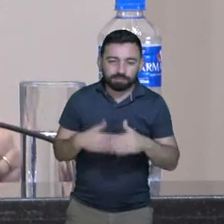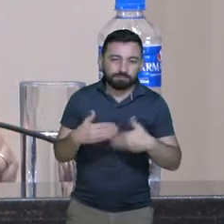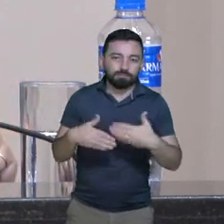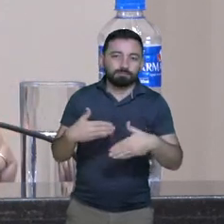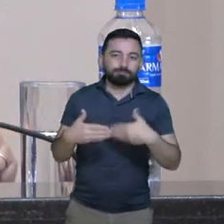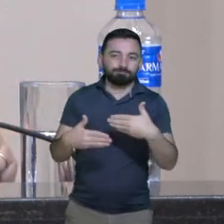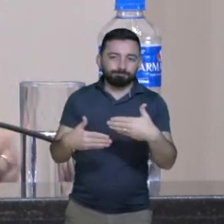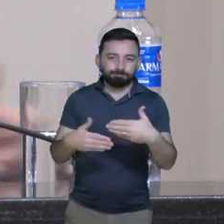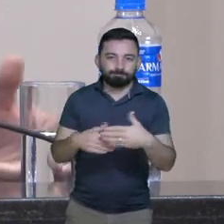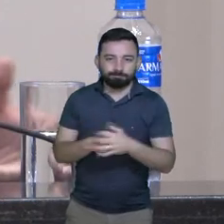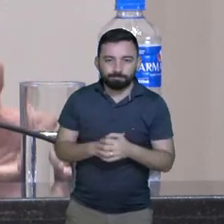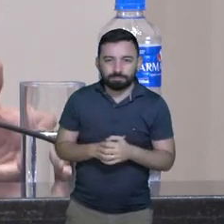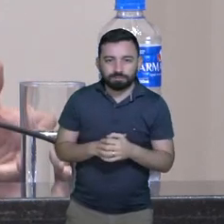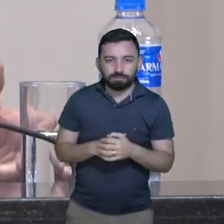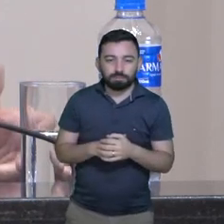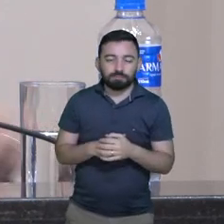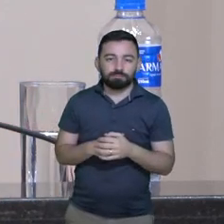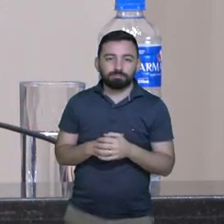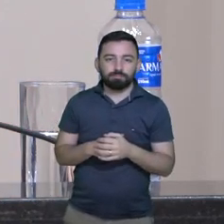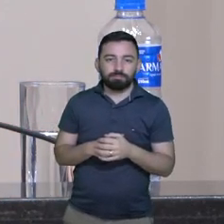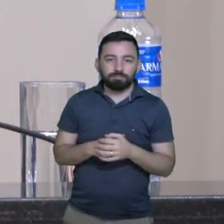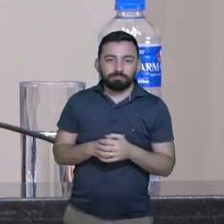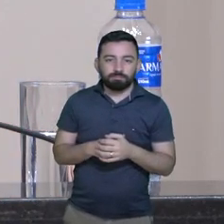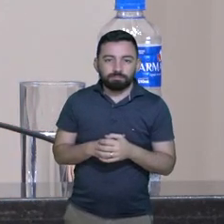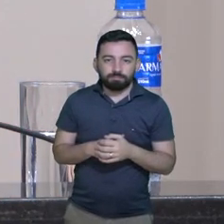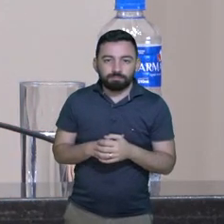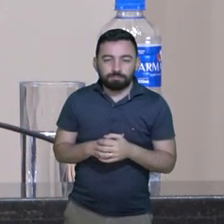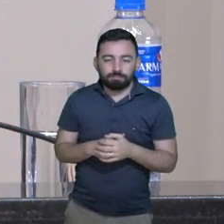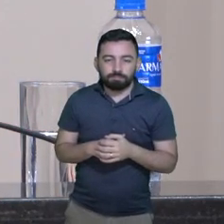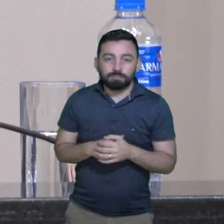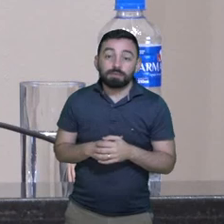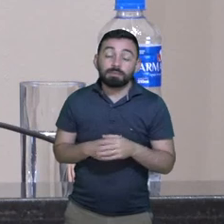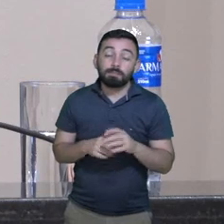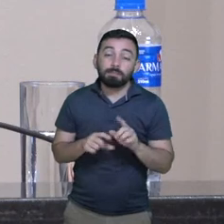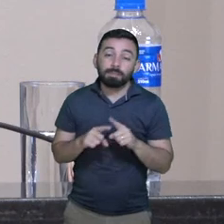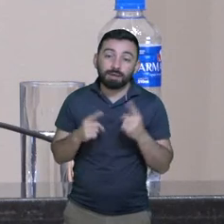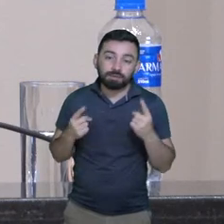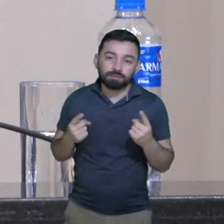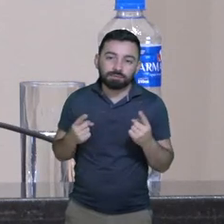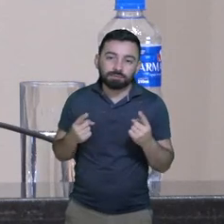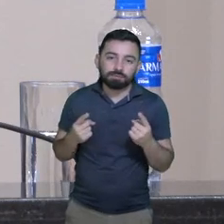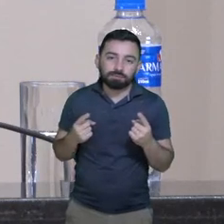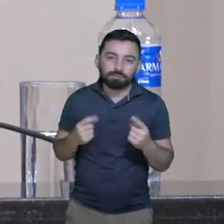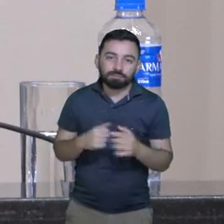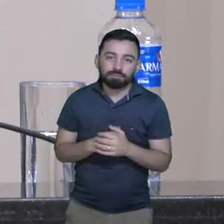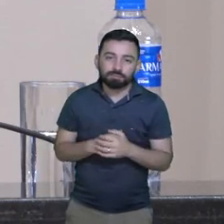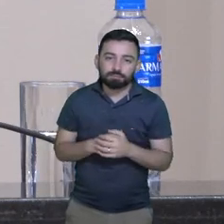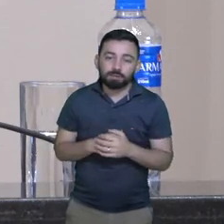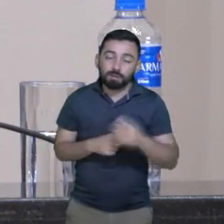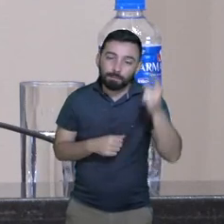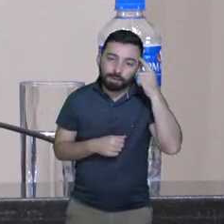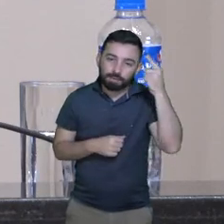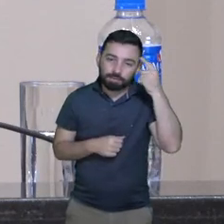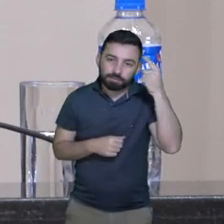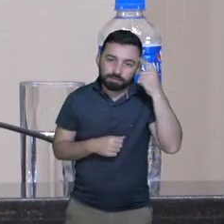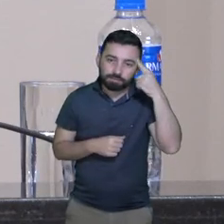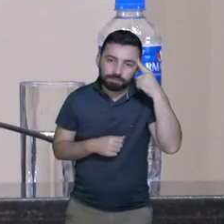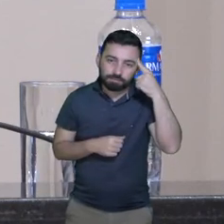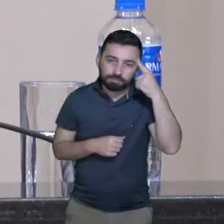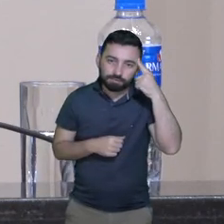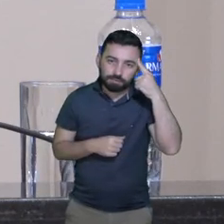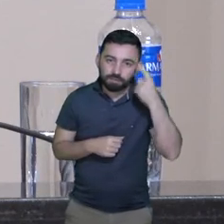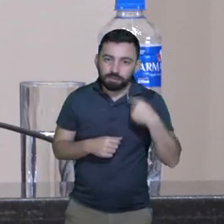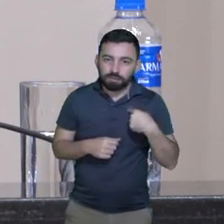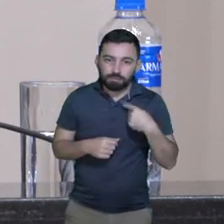eh já do que nós temos né eh mas eh penso que deixa eu ver para onde que eu